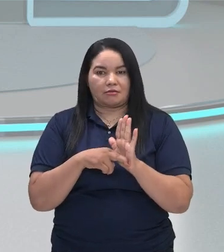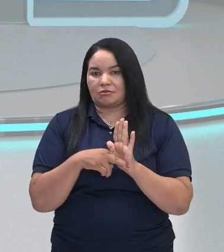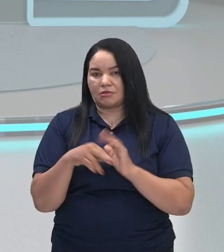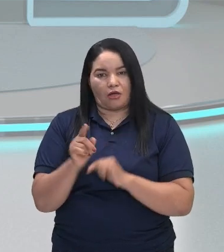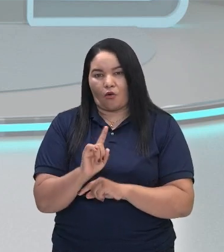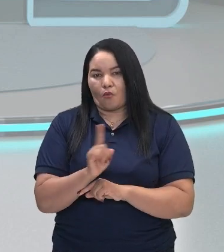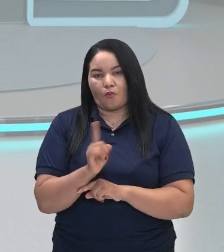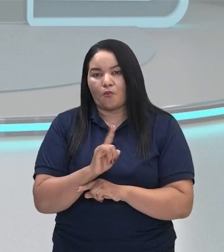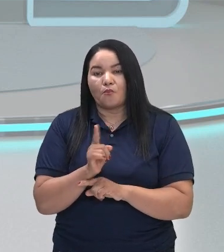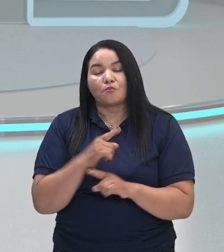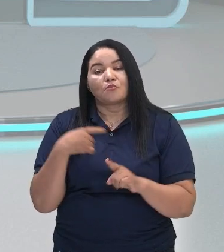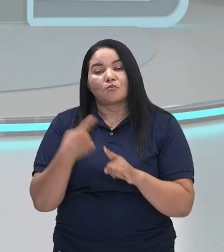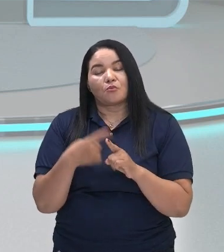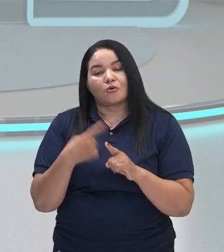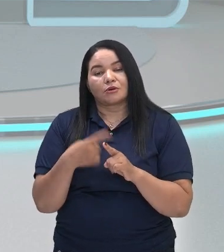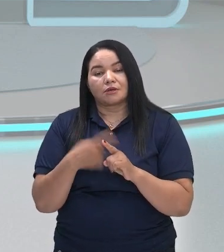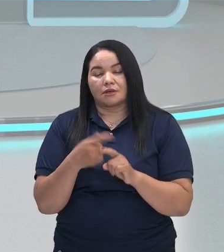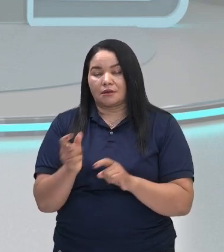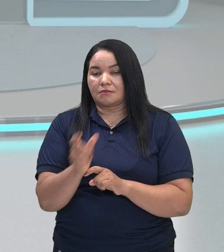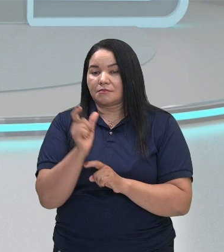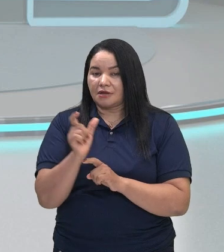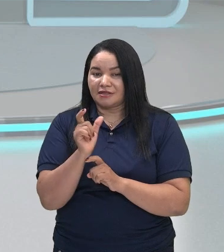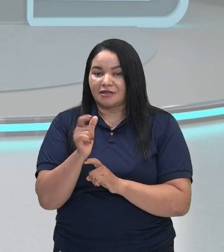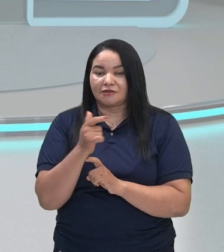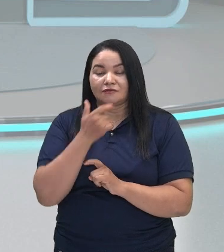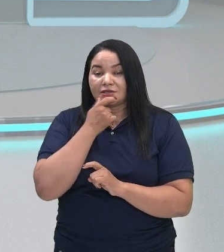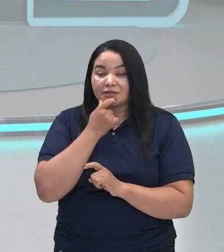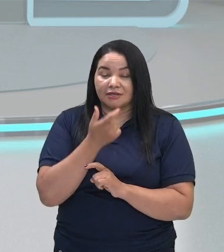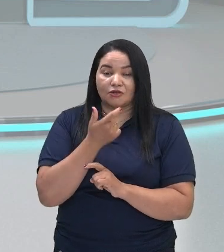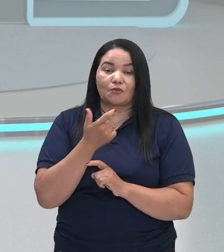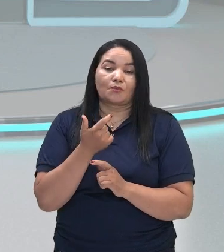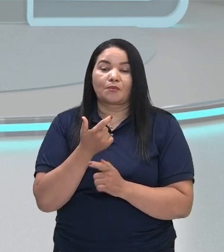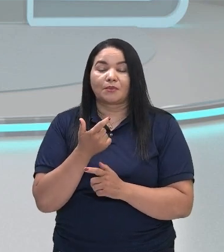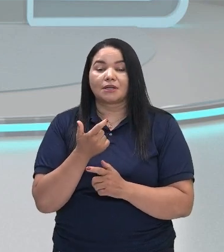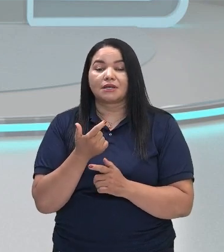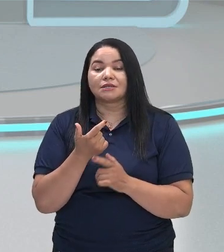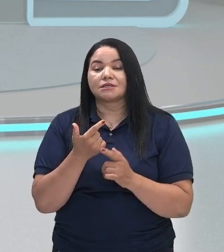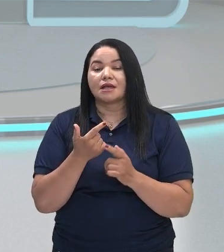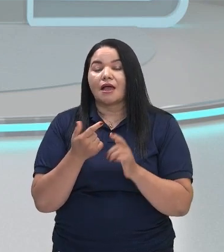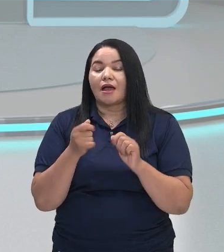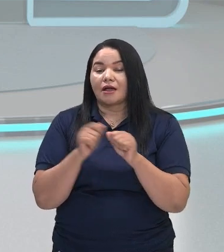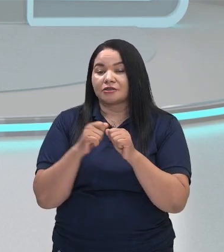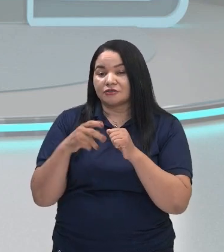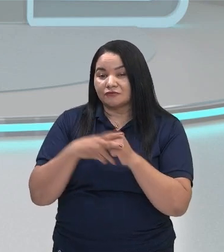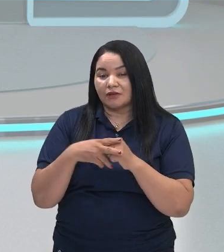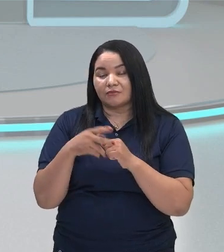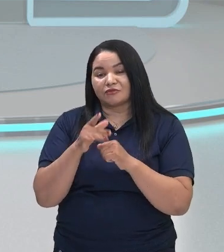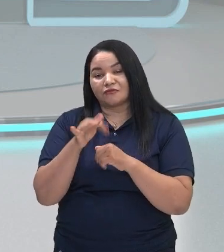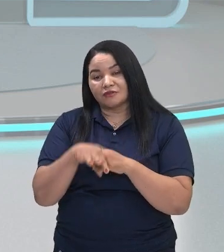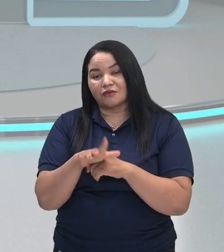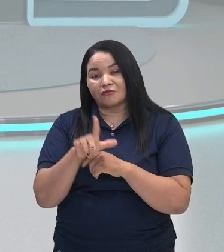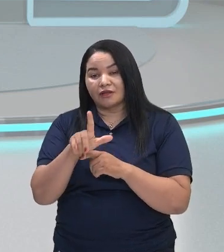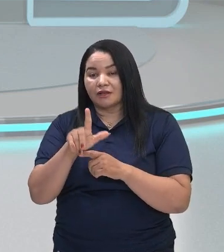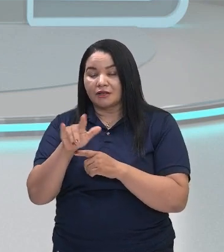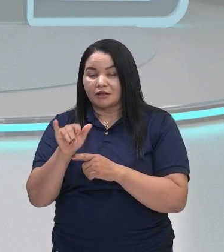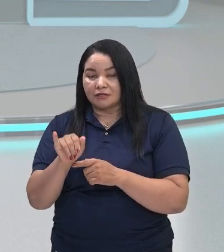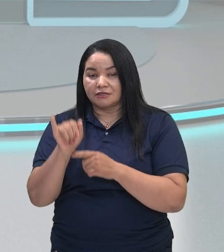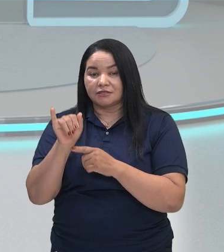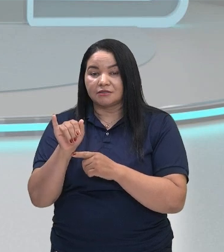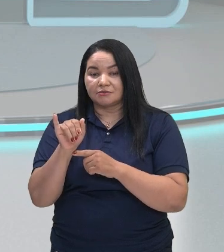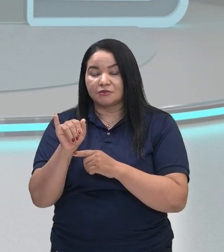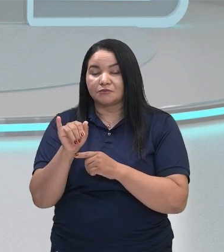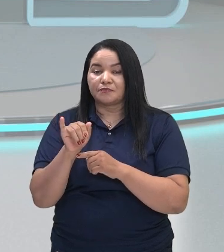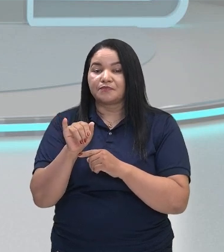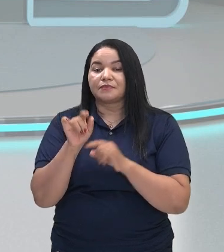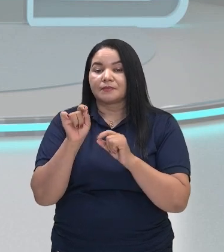o fato das palavras em língua inglesa ou dos advérbios em língua inglesa com terminação LY ter essa tradução mente da